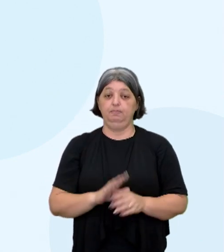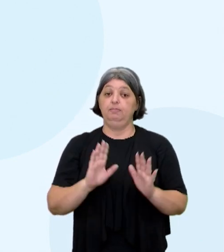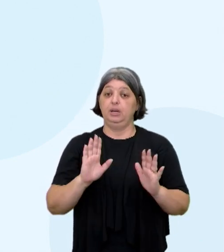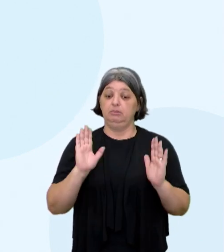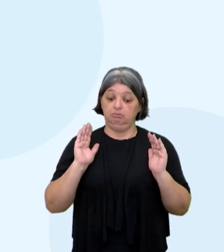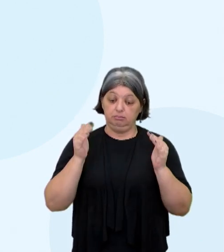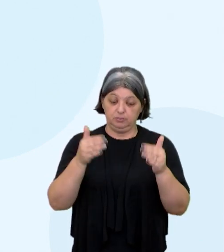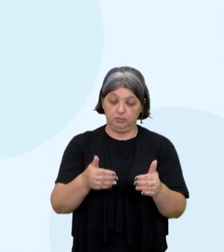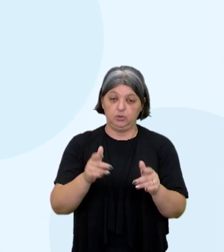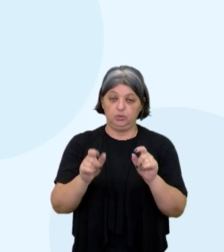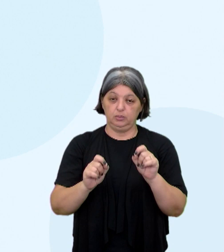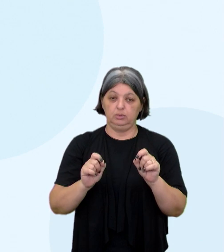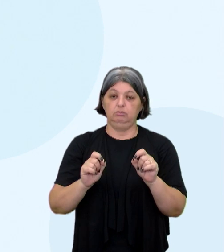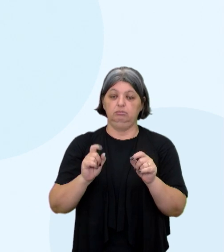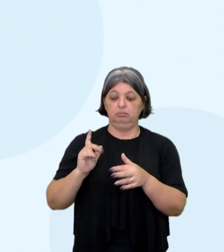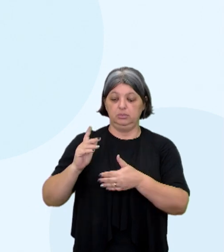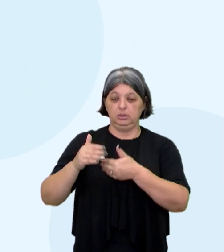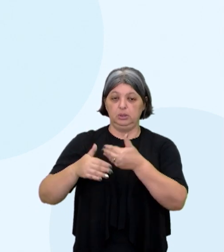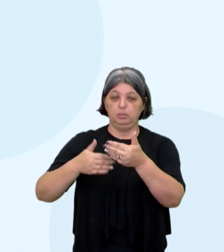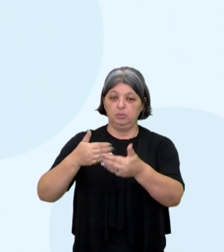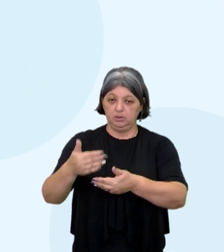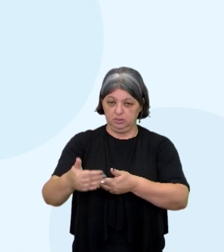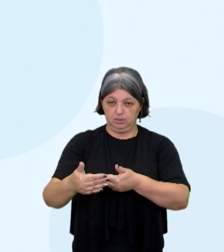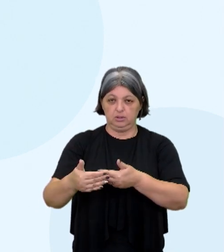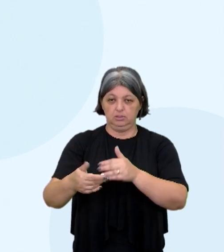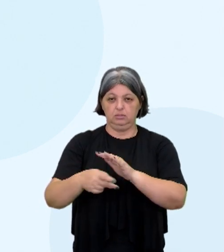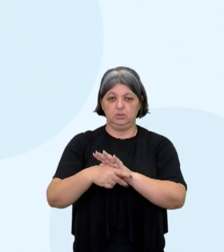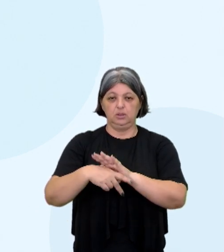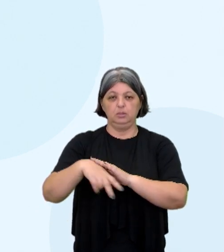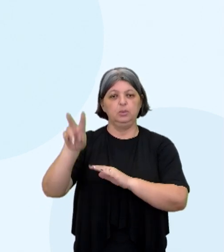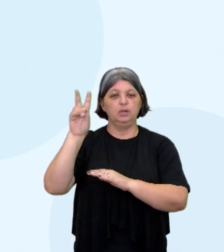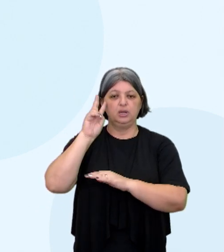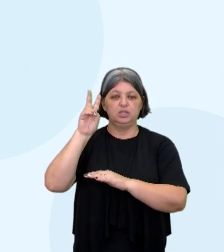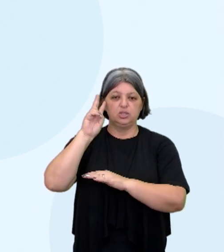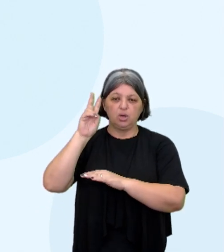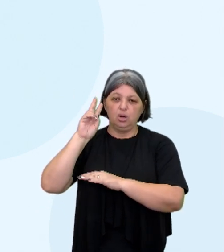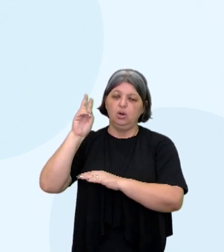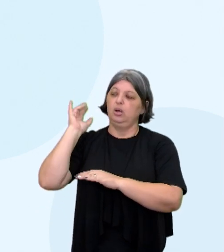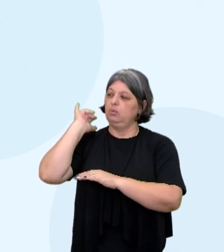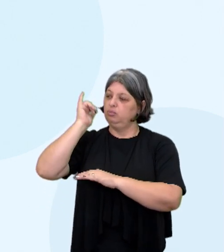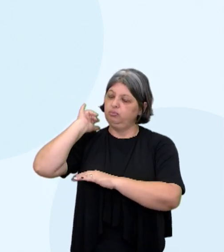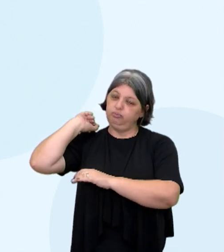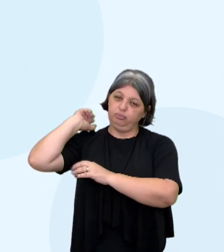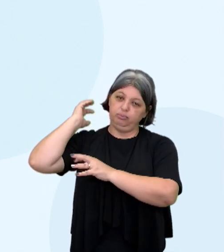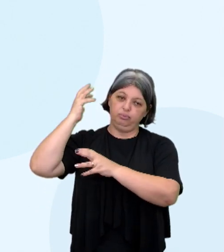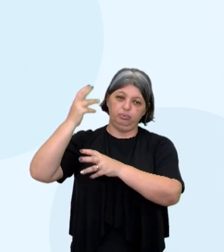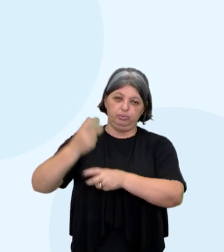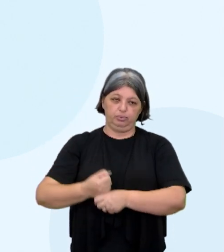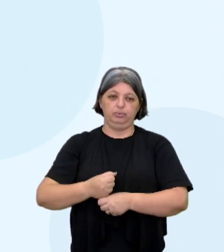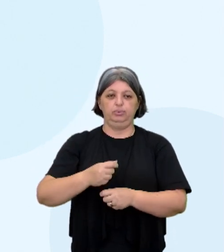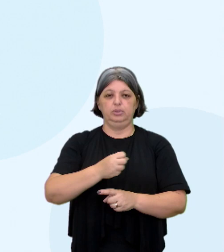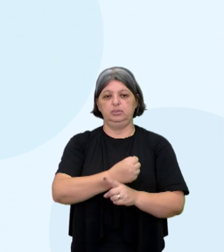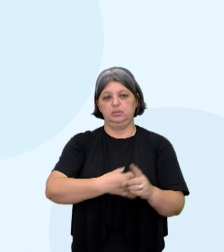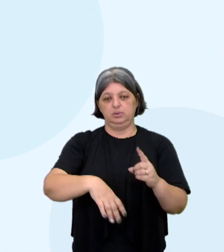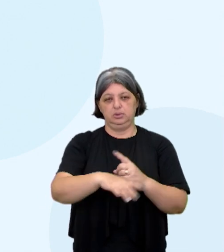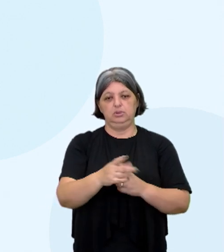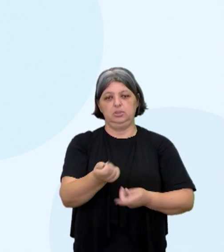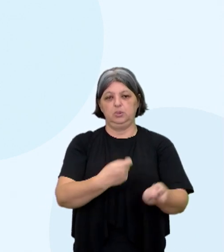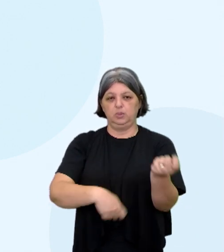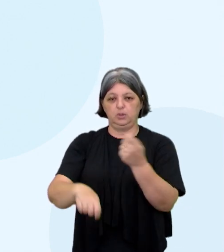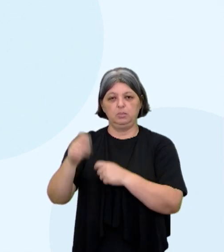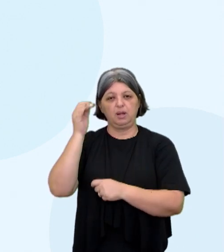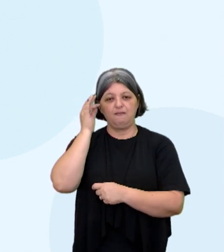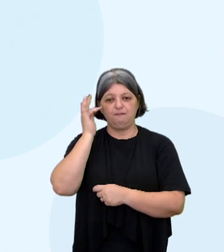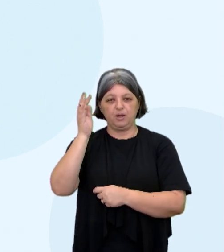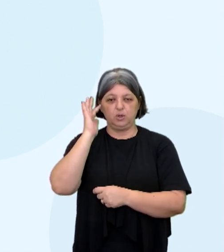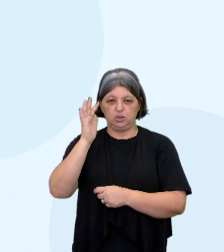que envolvam processos de natureza histórica, filosófica, política, cultural, social, econômica. O